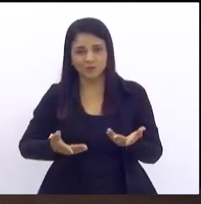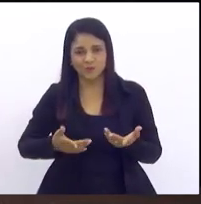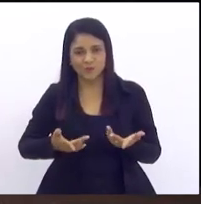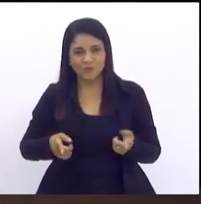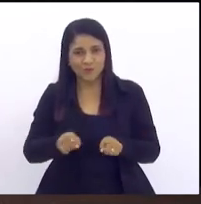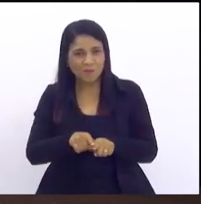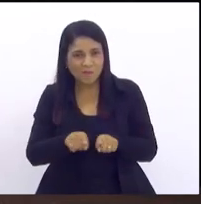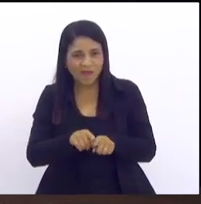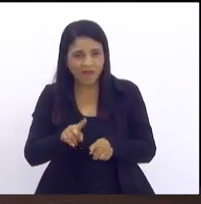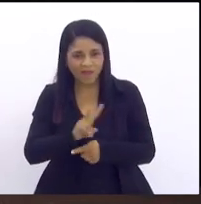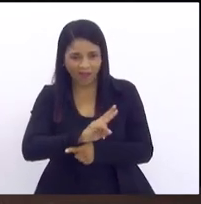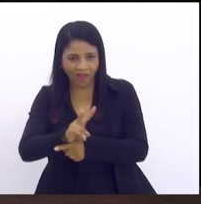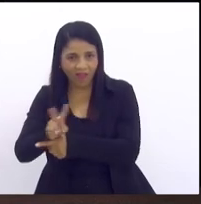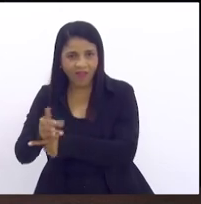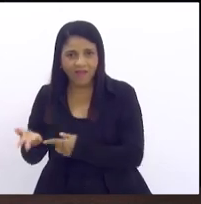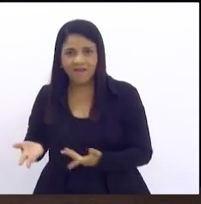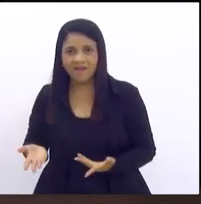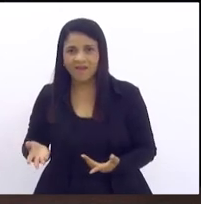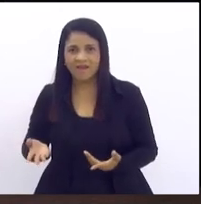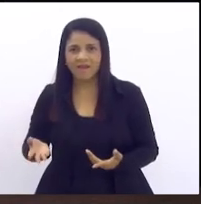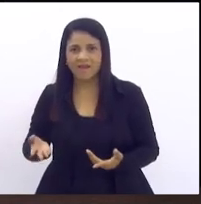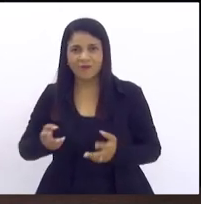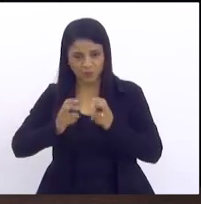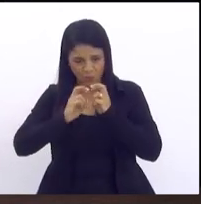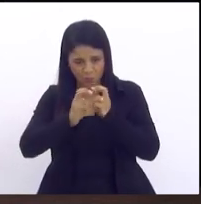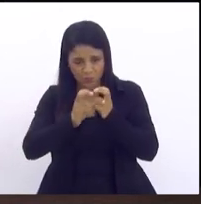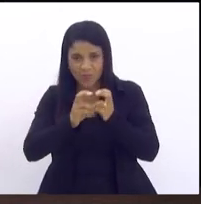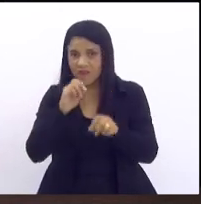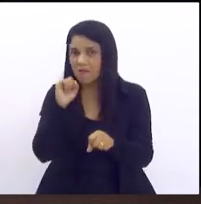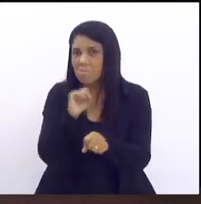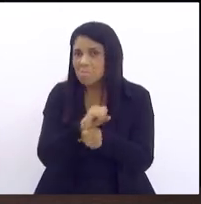aí. Agora, paralisar um trem chega a ser uma